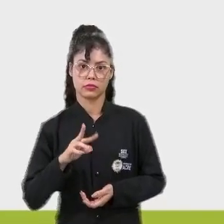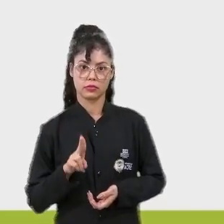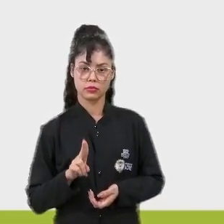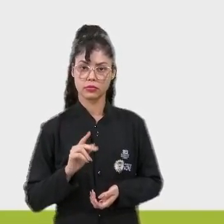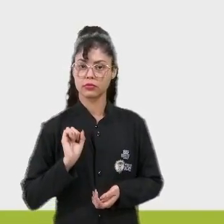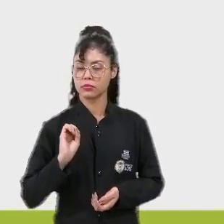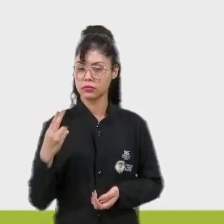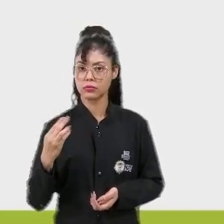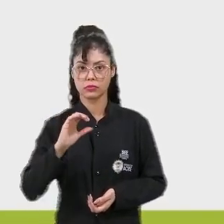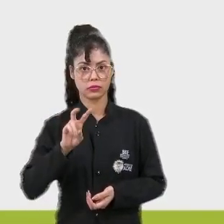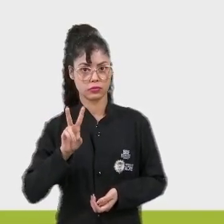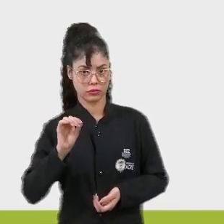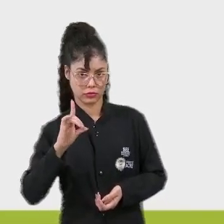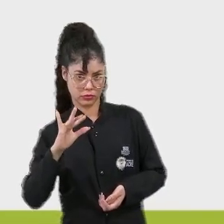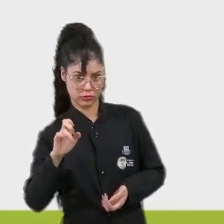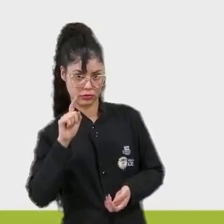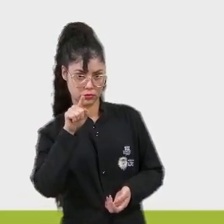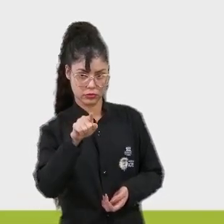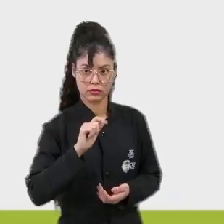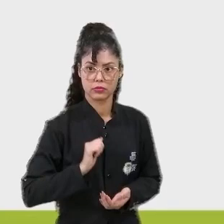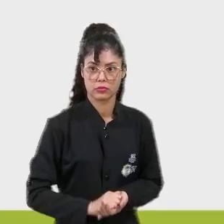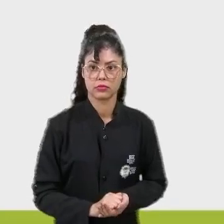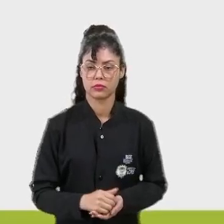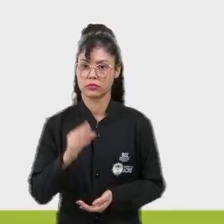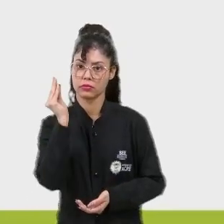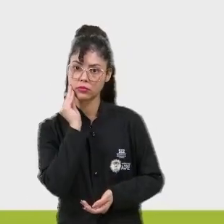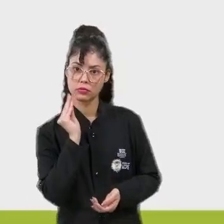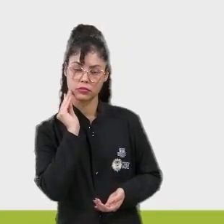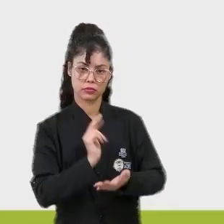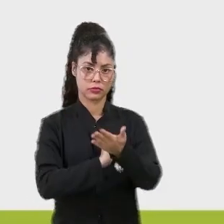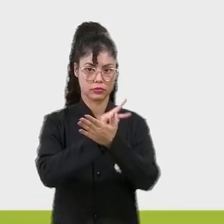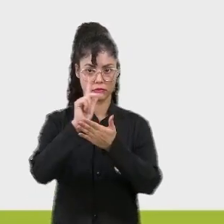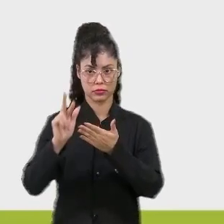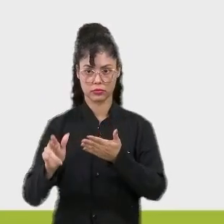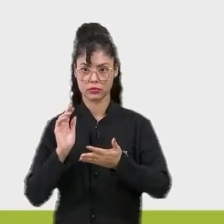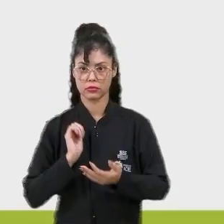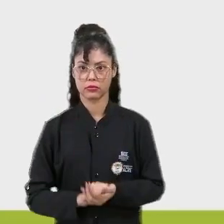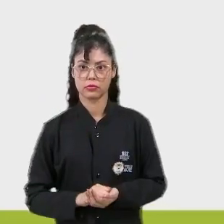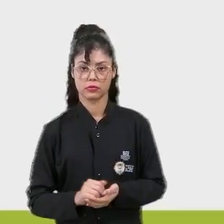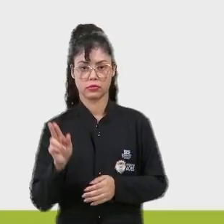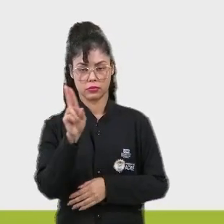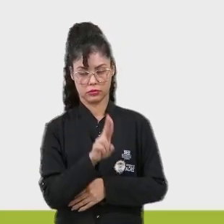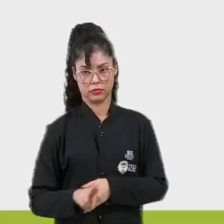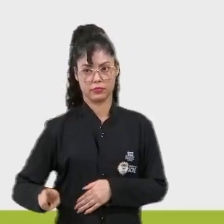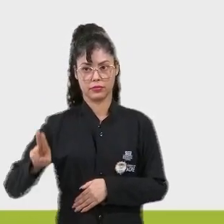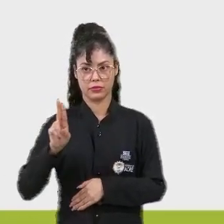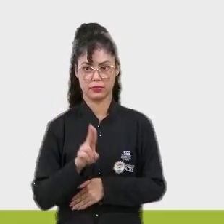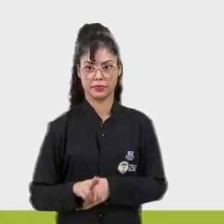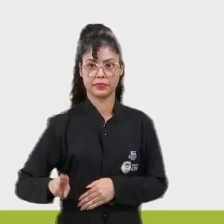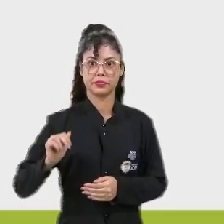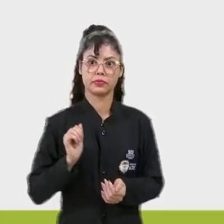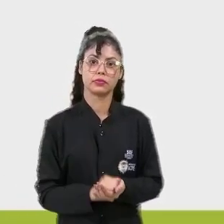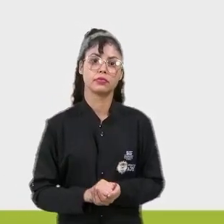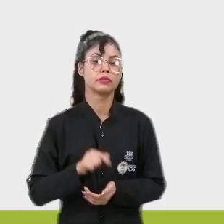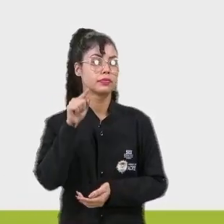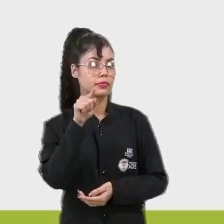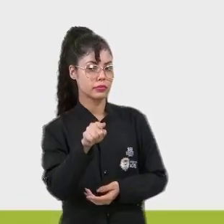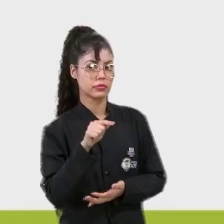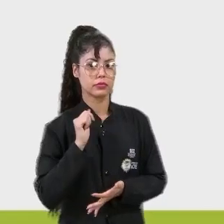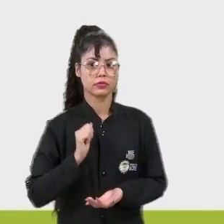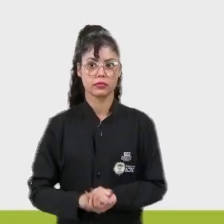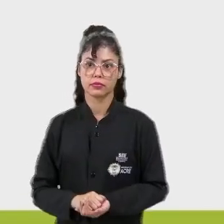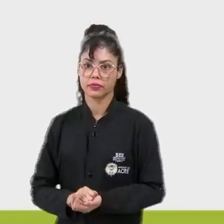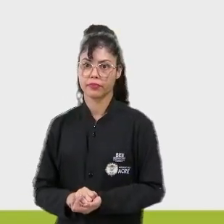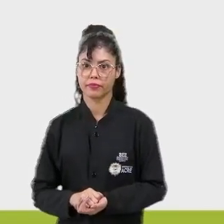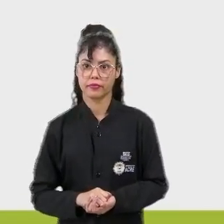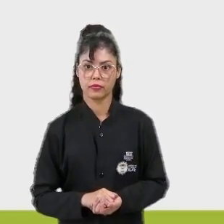ou você. Percebam que no texto eu tenho várias vezes o uso do você, né, pessoal?